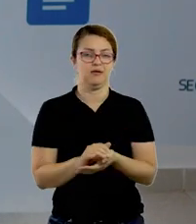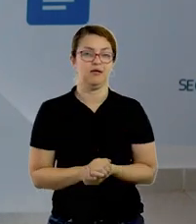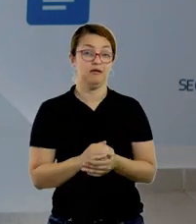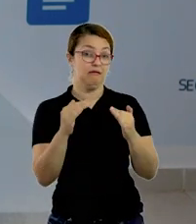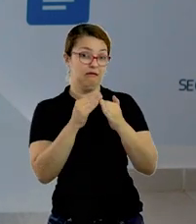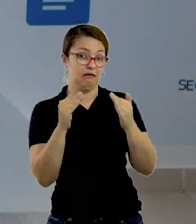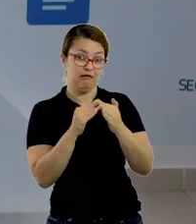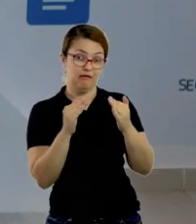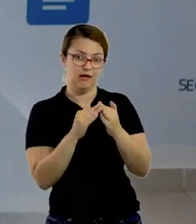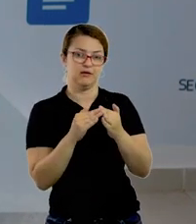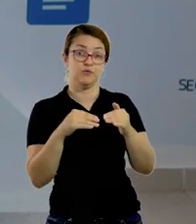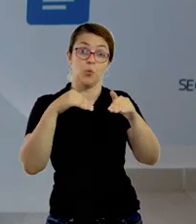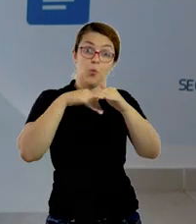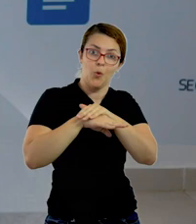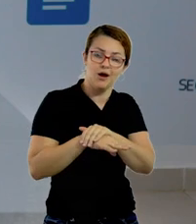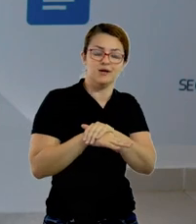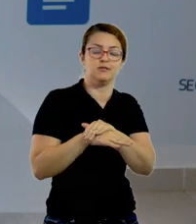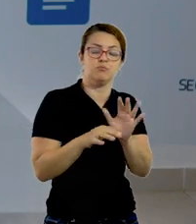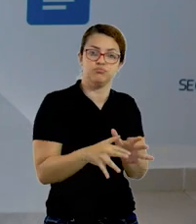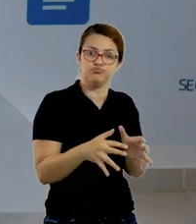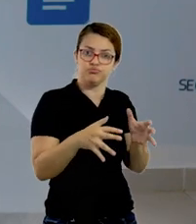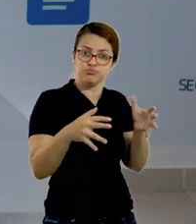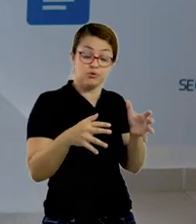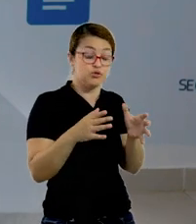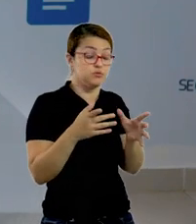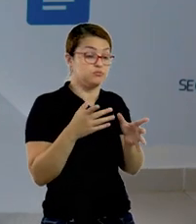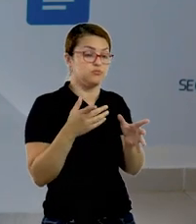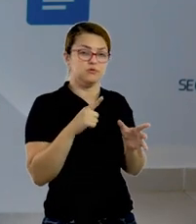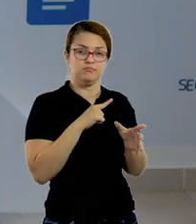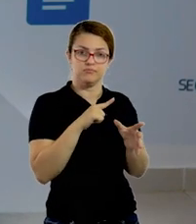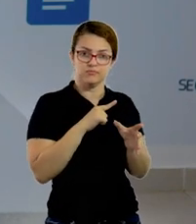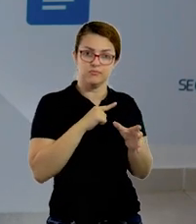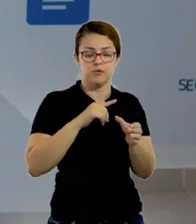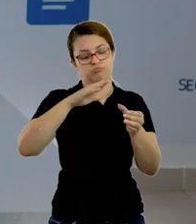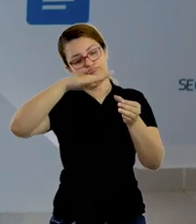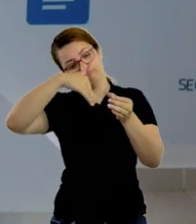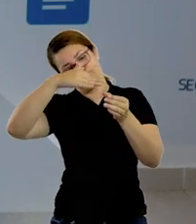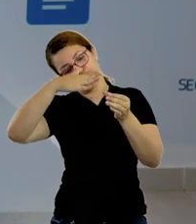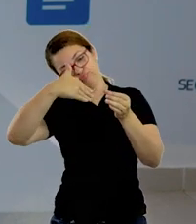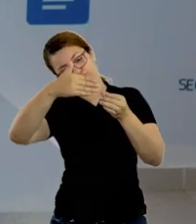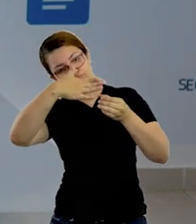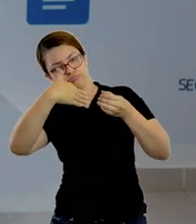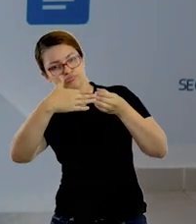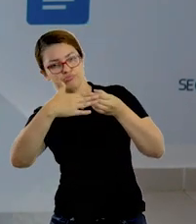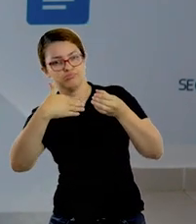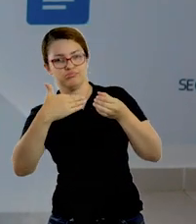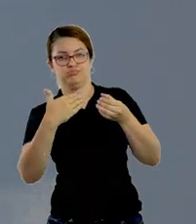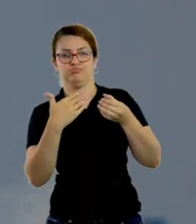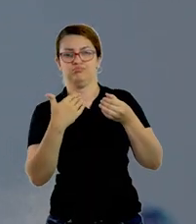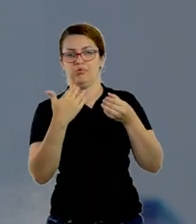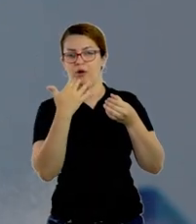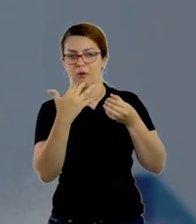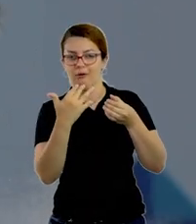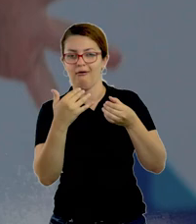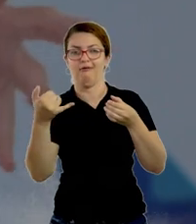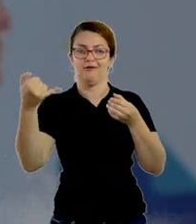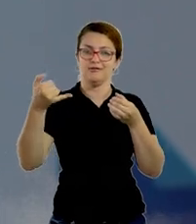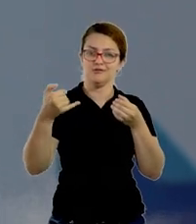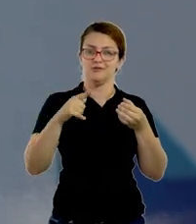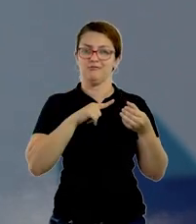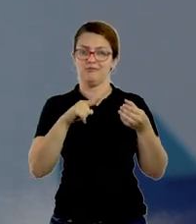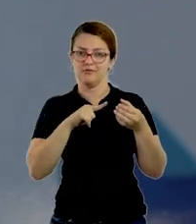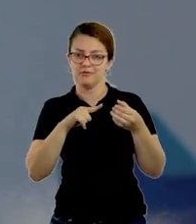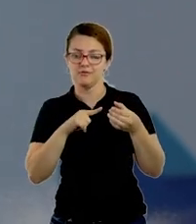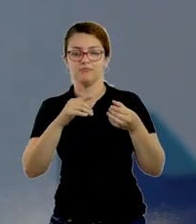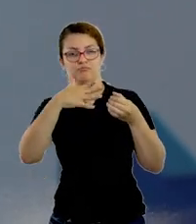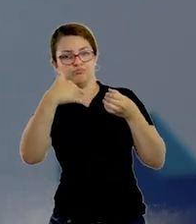em casa, quando você tiver uma boa quantidade do que você quiser fazer, você pinta com seu filho, usa guache, canetinha, o